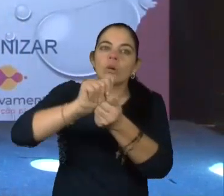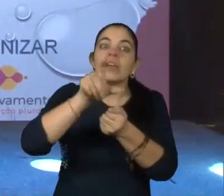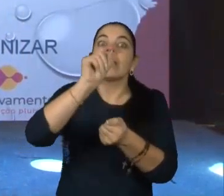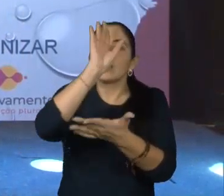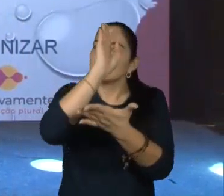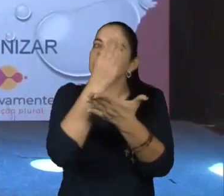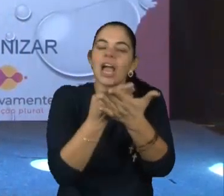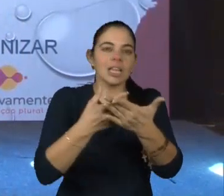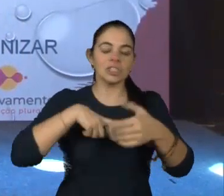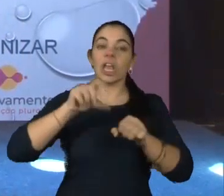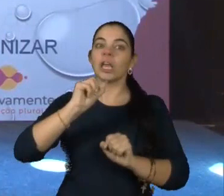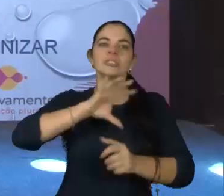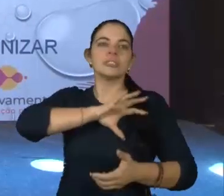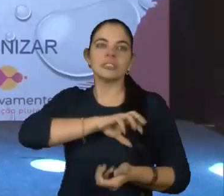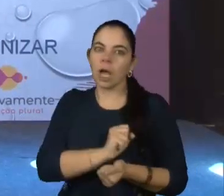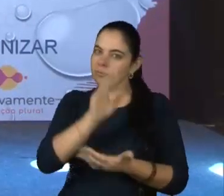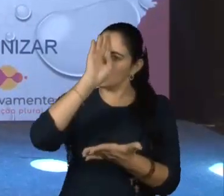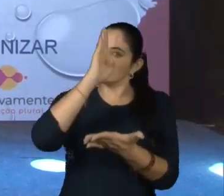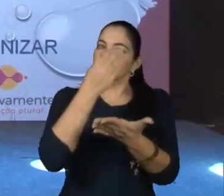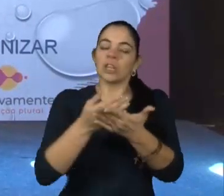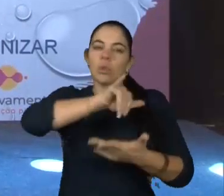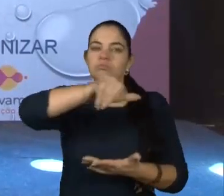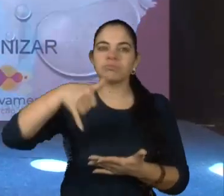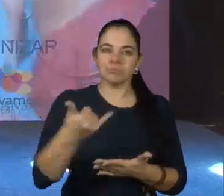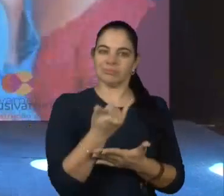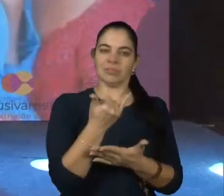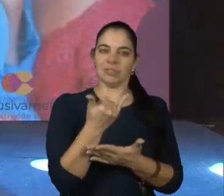ama, acredita e oportuniza.